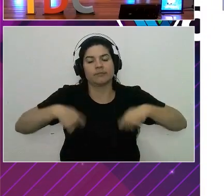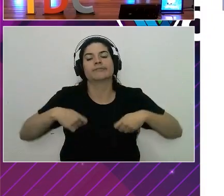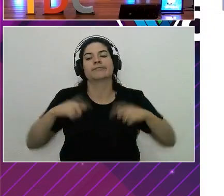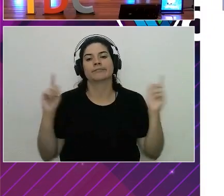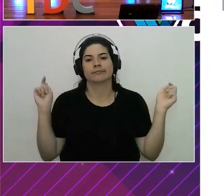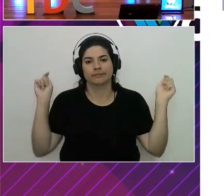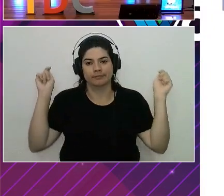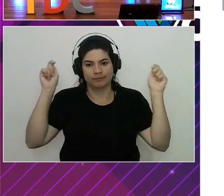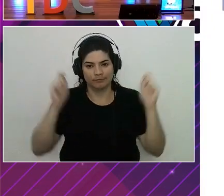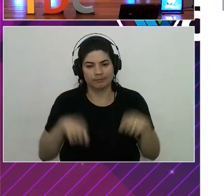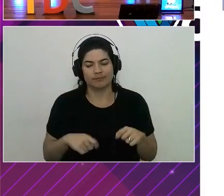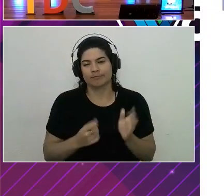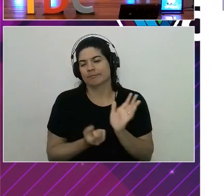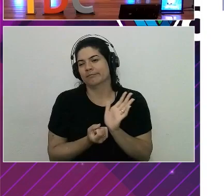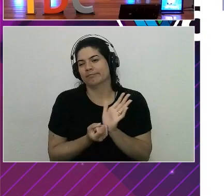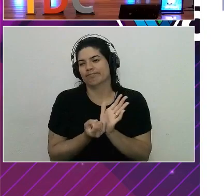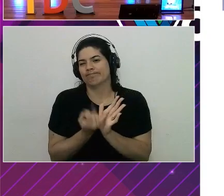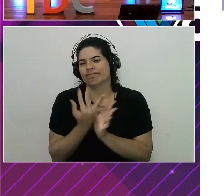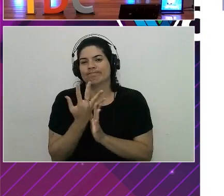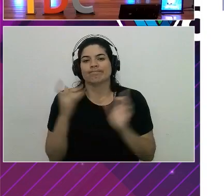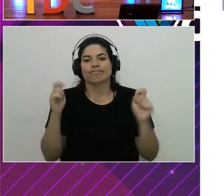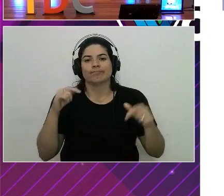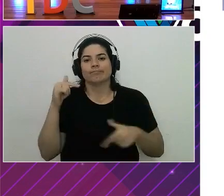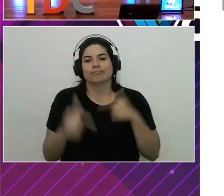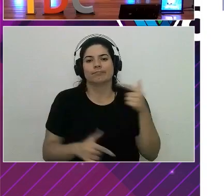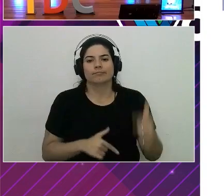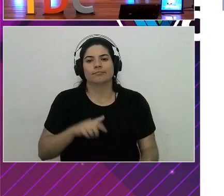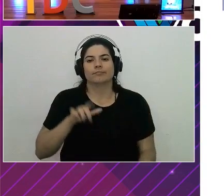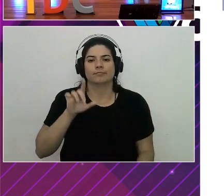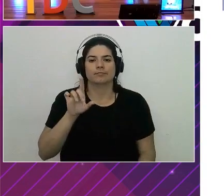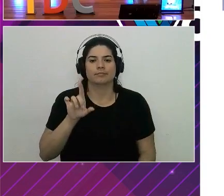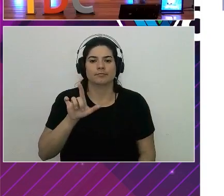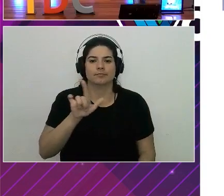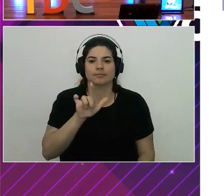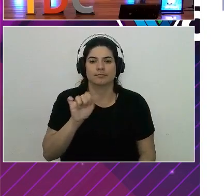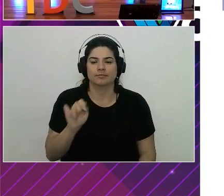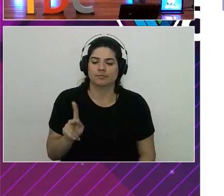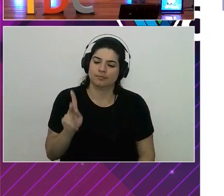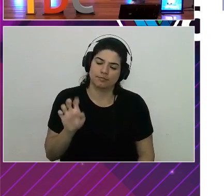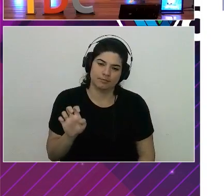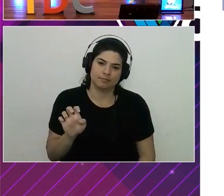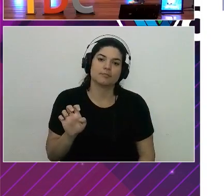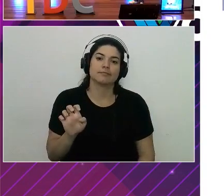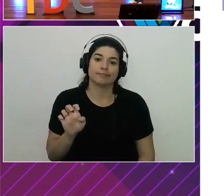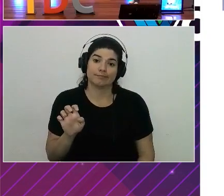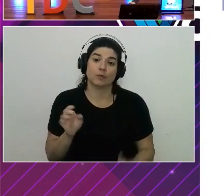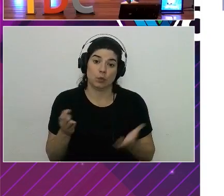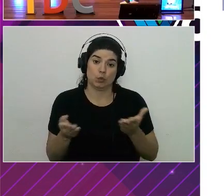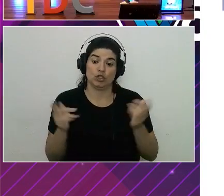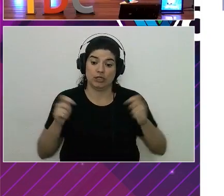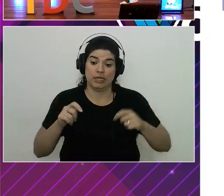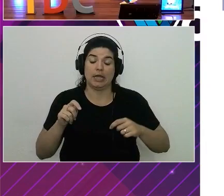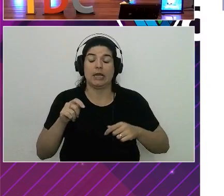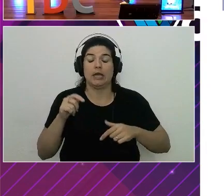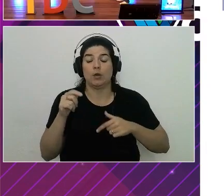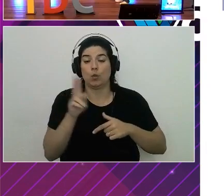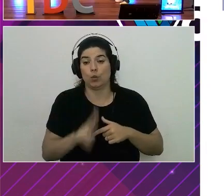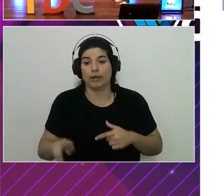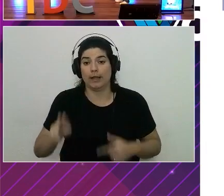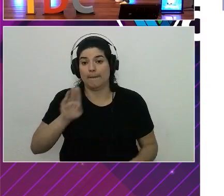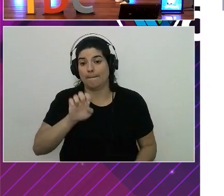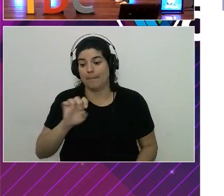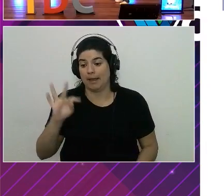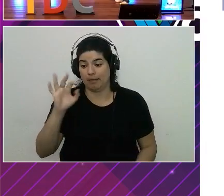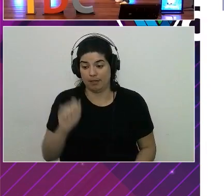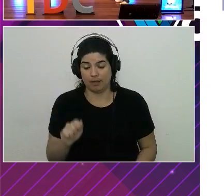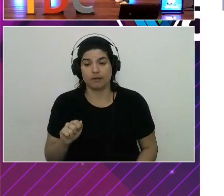possibilidades imensas para trabalhar com data lake. E esse é o futuro do Heatwave. Hoje já rodando em beta. A gente já tem a capacidade